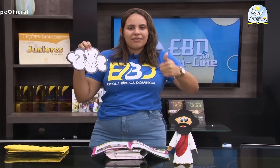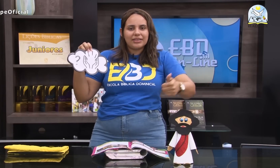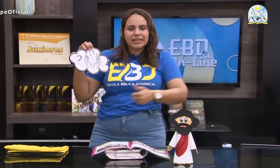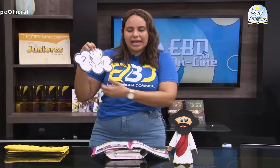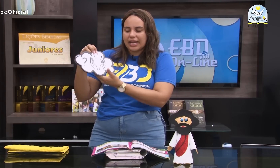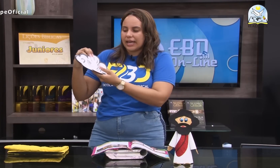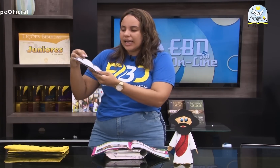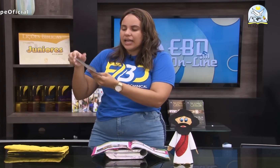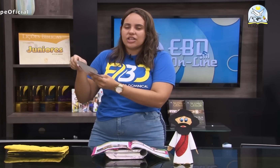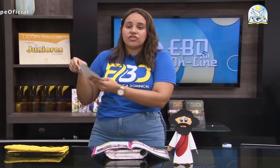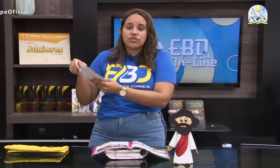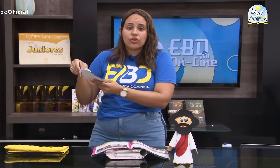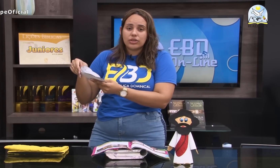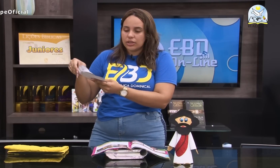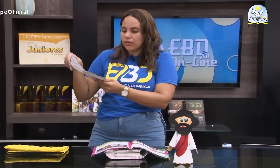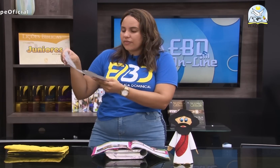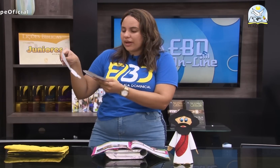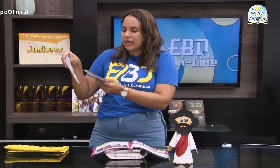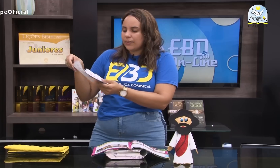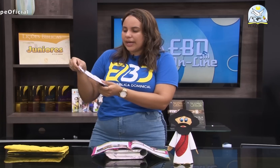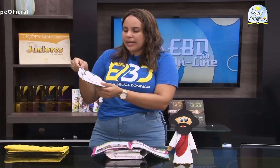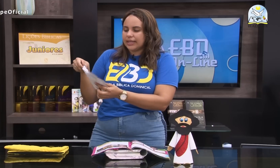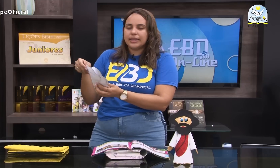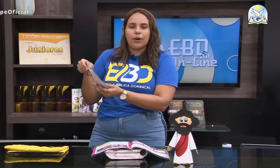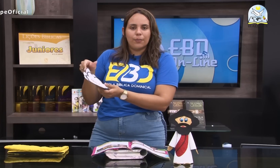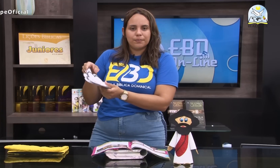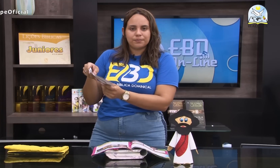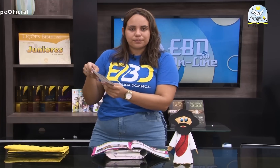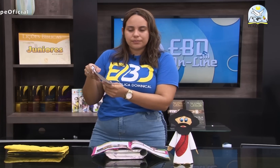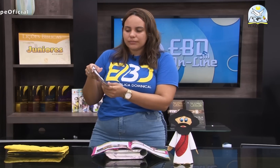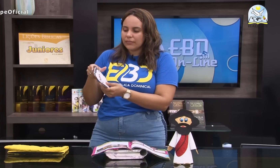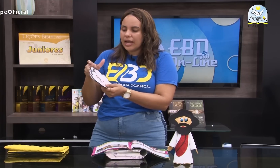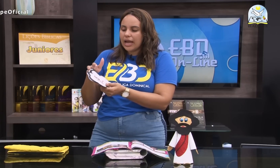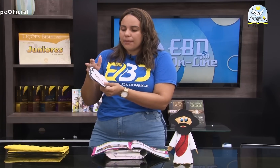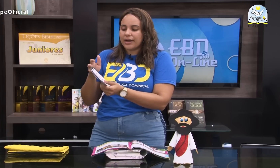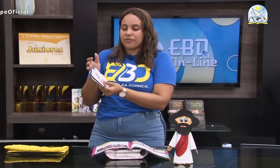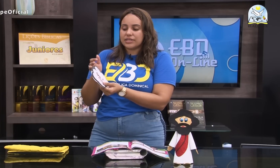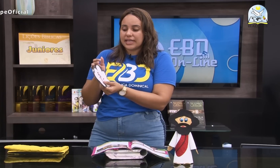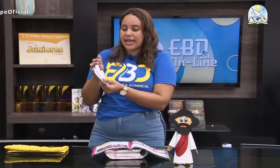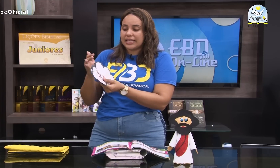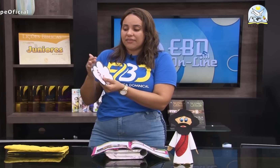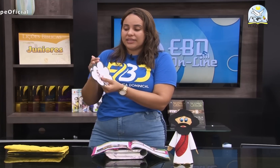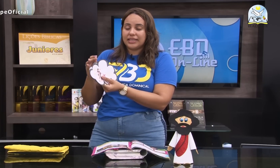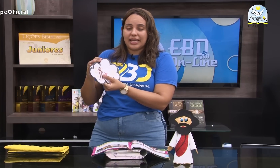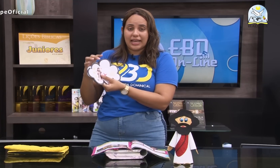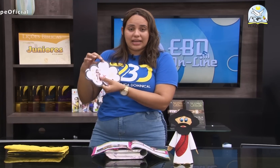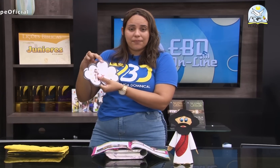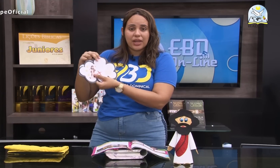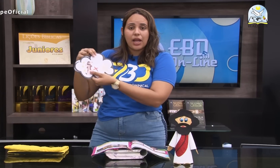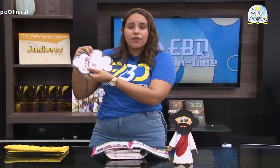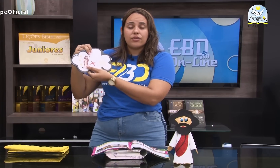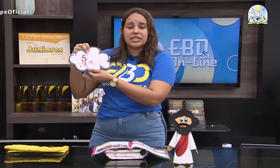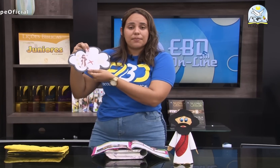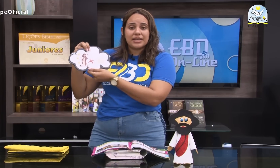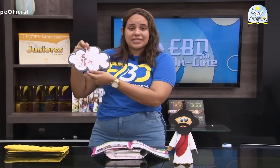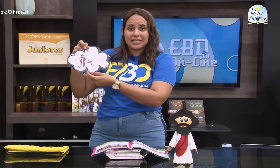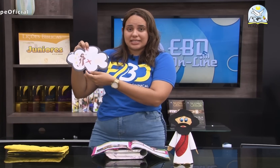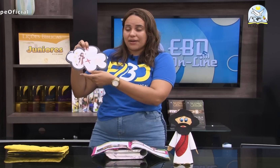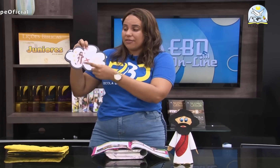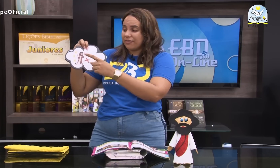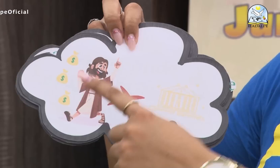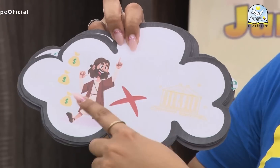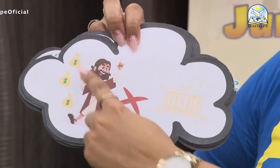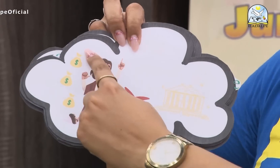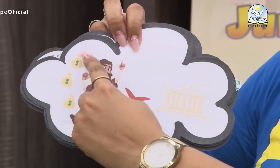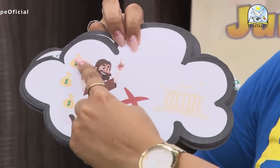já posso herdar a vida eterna. E Jesus continua falando a ele: não. para você herdar a vida eterna, você